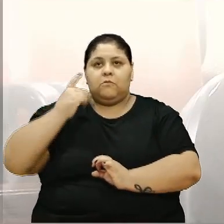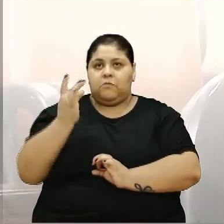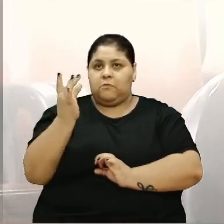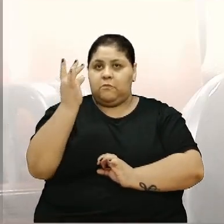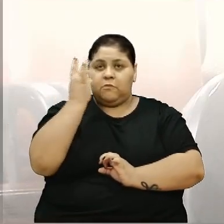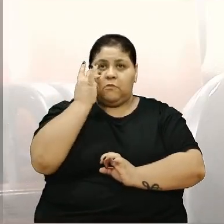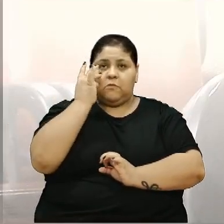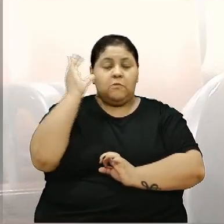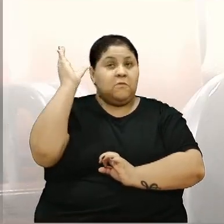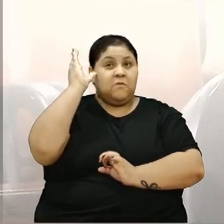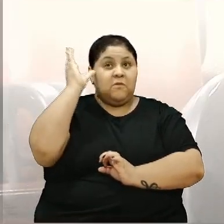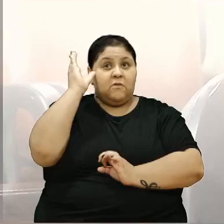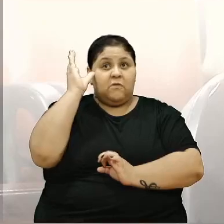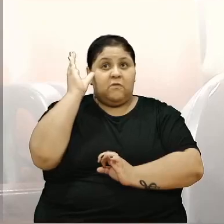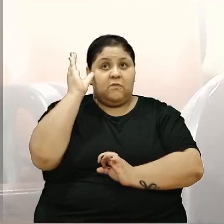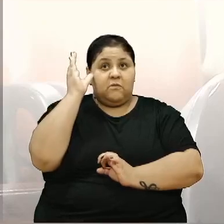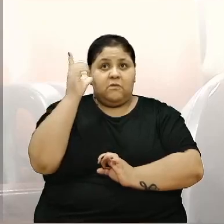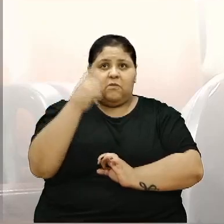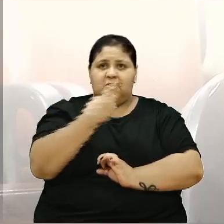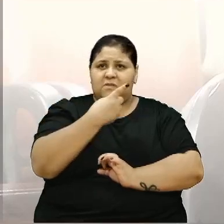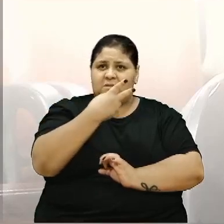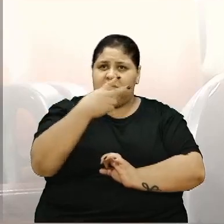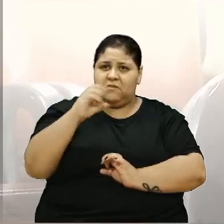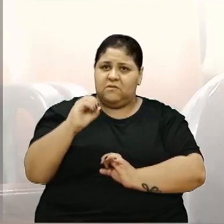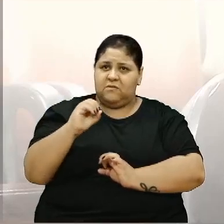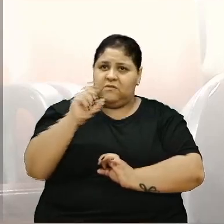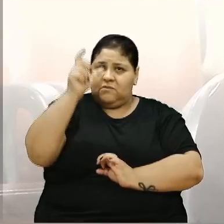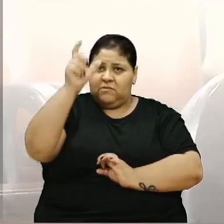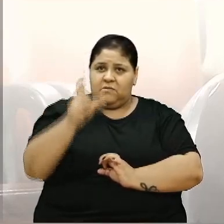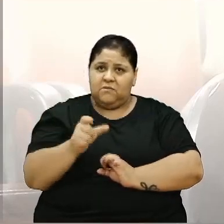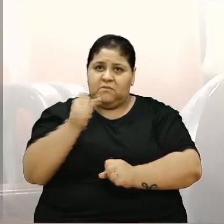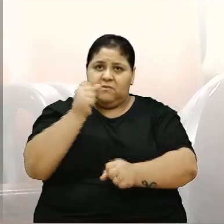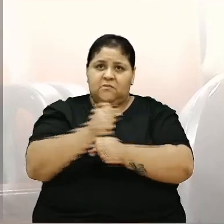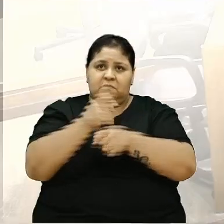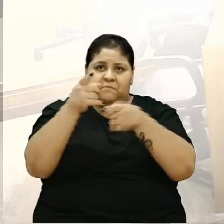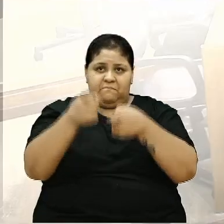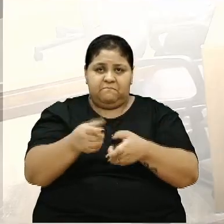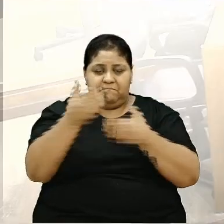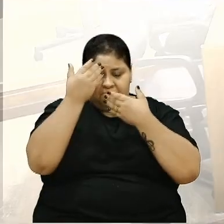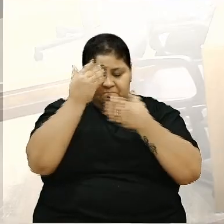vereador Cadore. Tá um horror, 120 e poucas pessoas aguardando um leito. Obrigado. Declaração de líder.